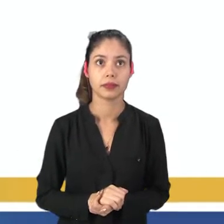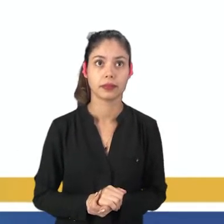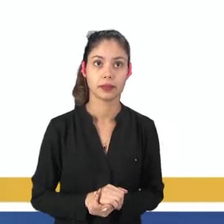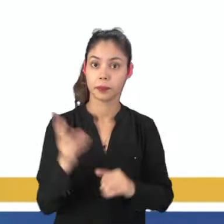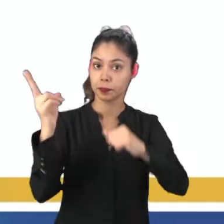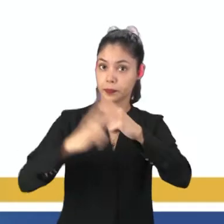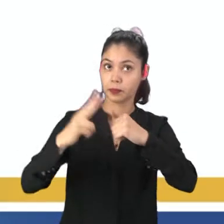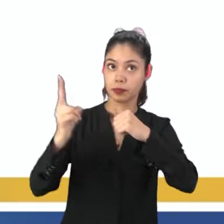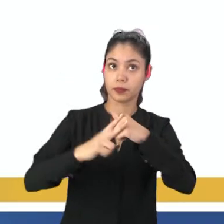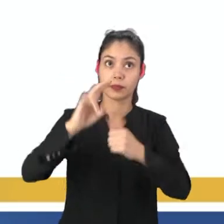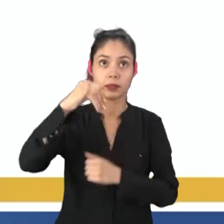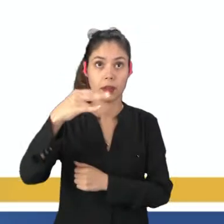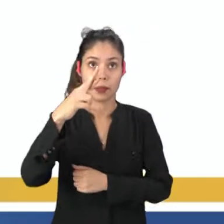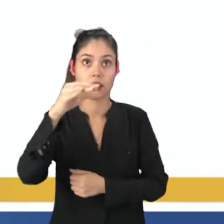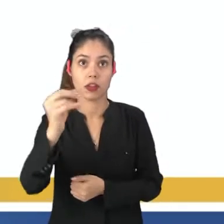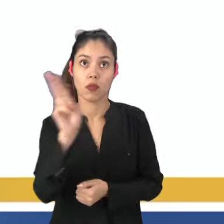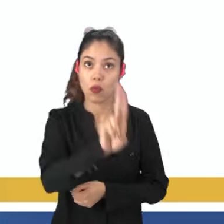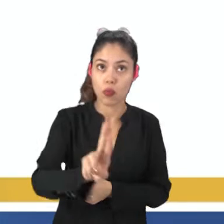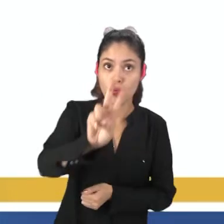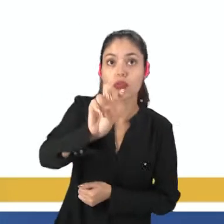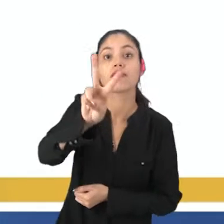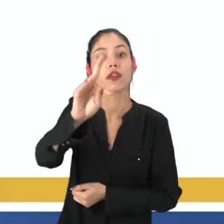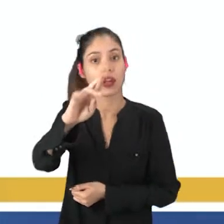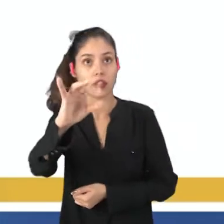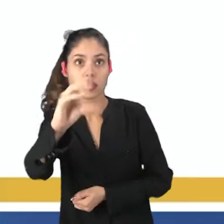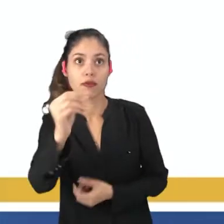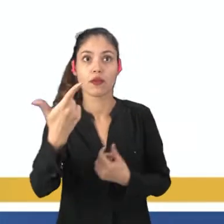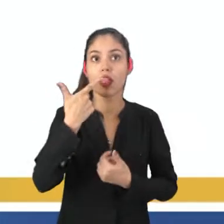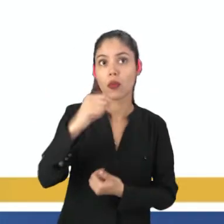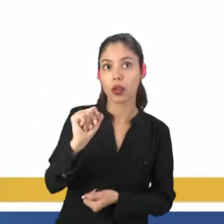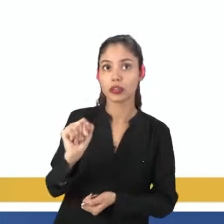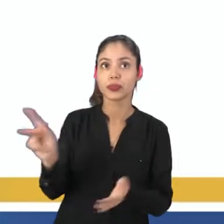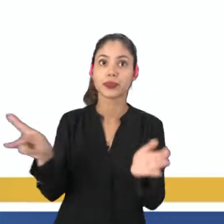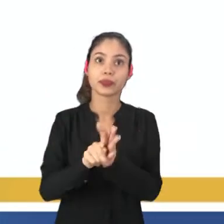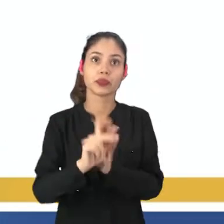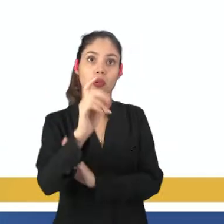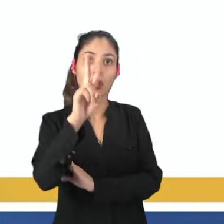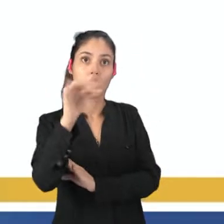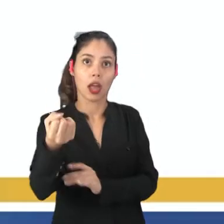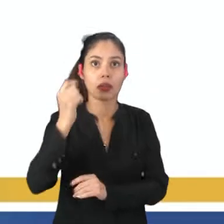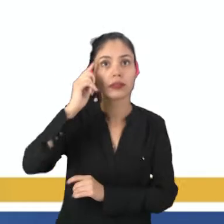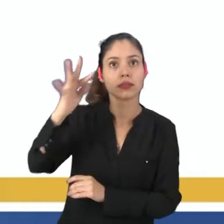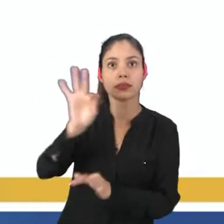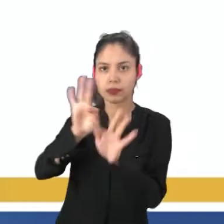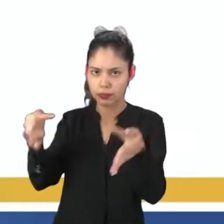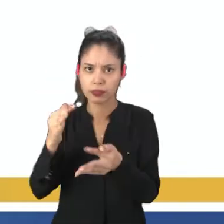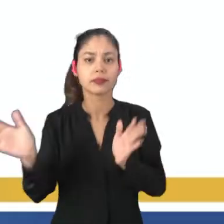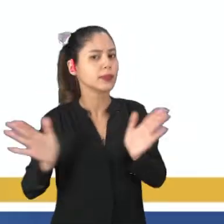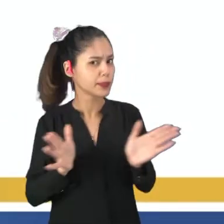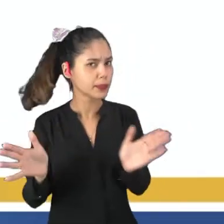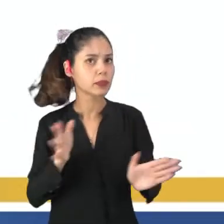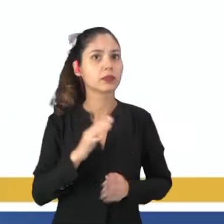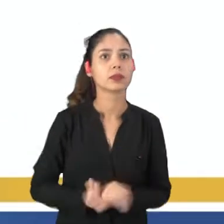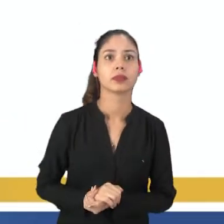verbos no imperativo e o uso de vocativo, linguagem dinâmica, coloquial, criativa, simples e acessível,